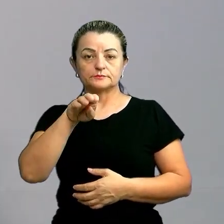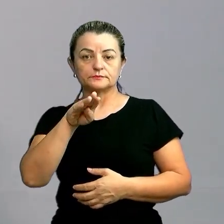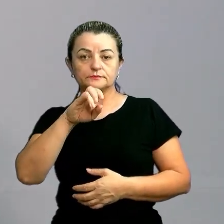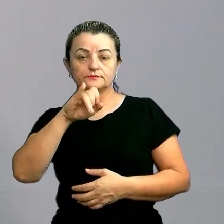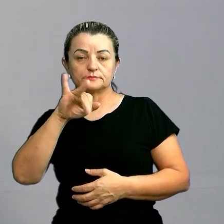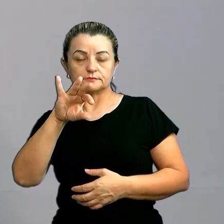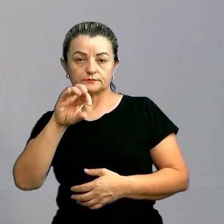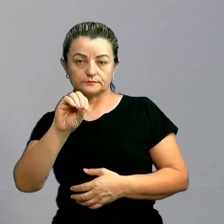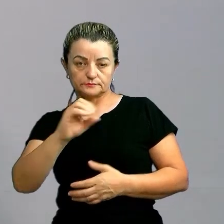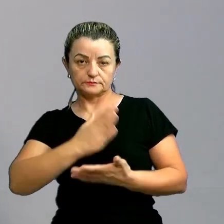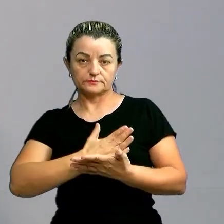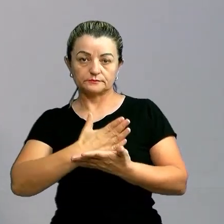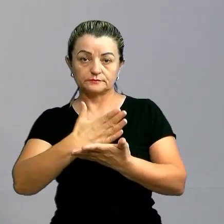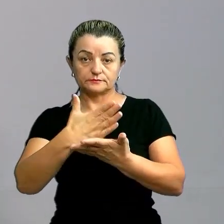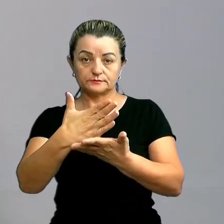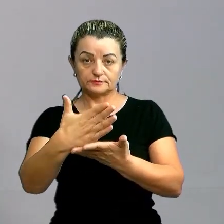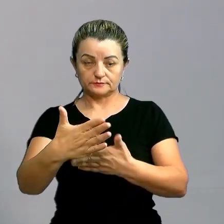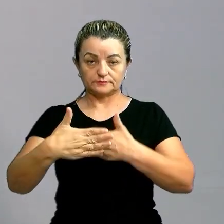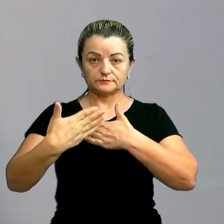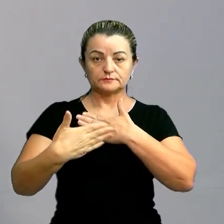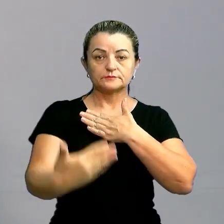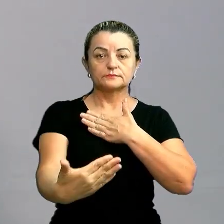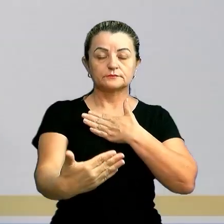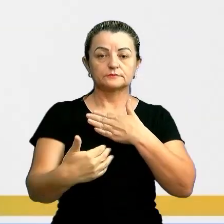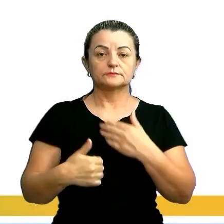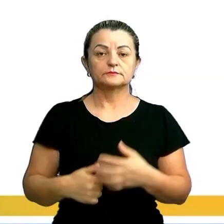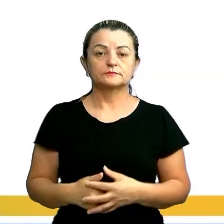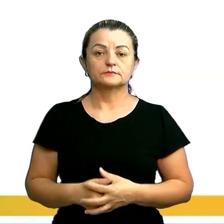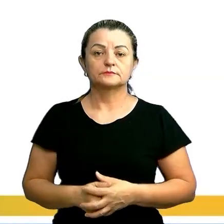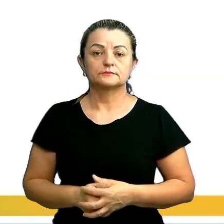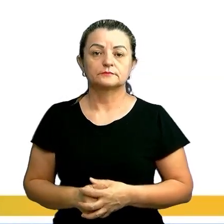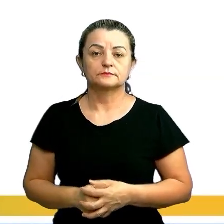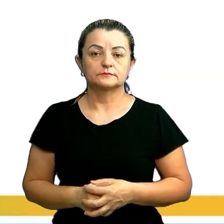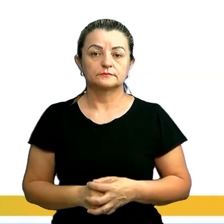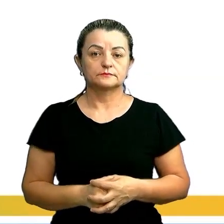vamos começar a nossa aula a partir de agora.